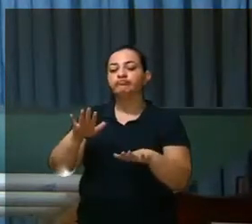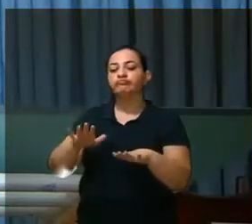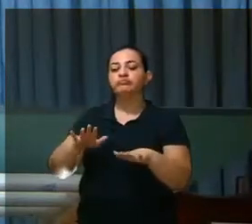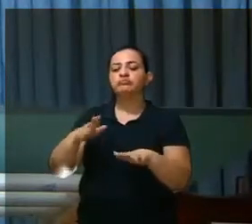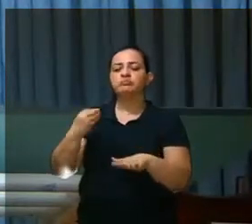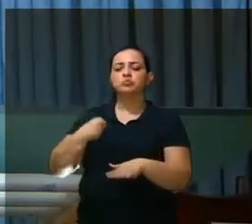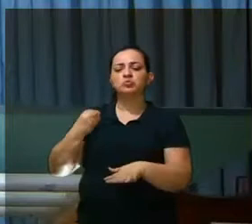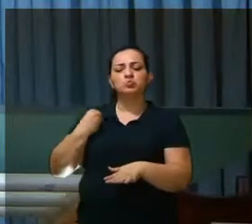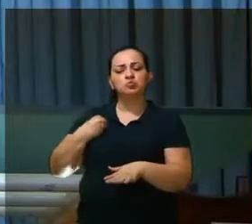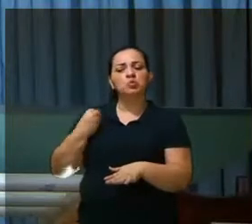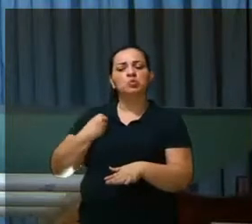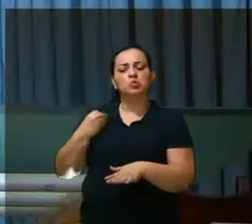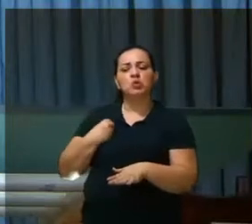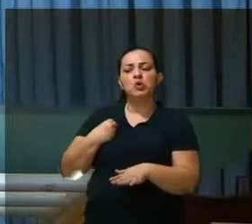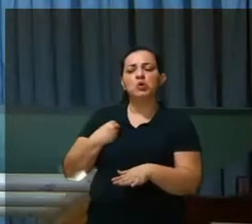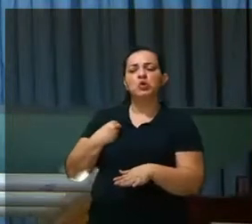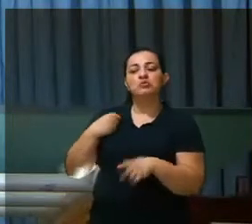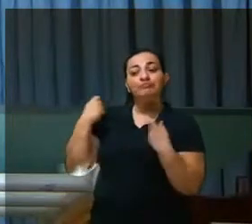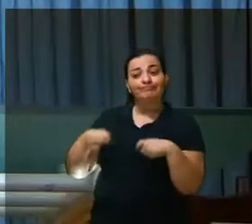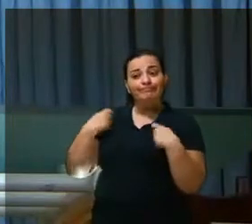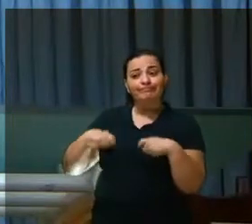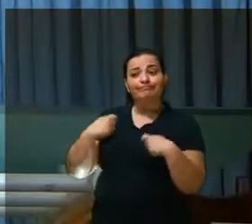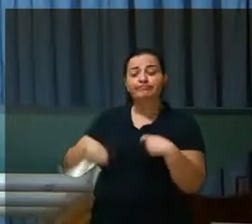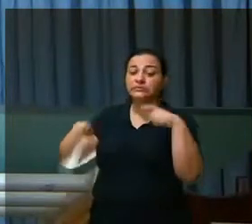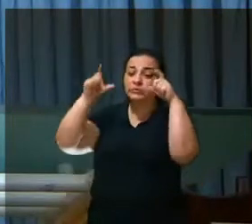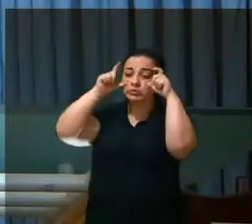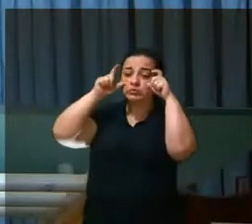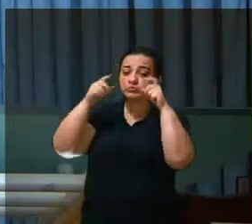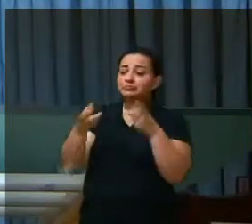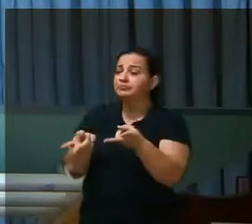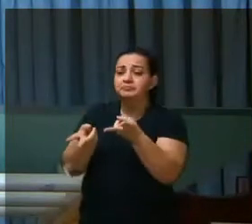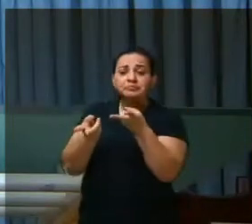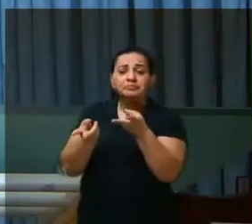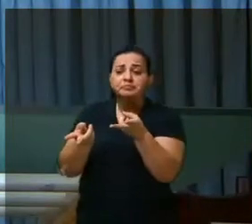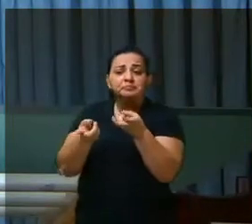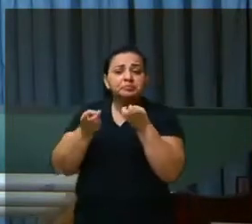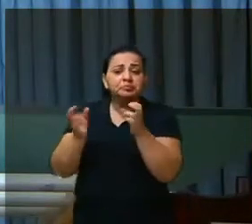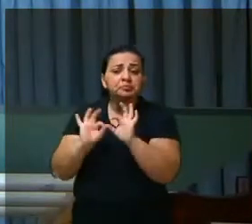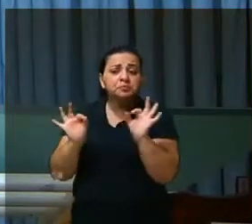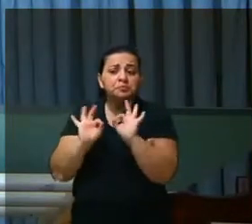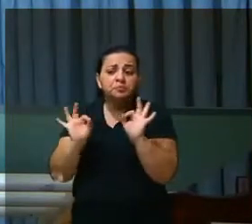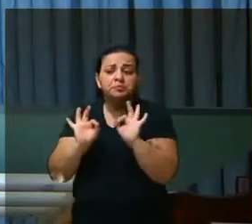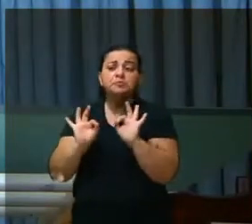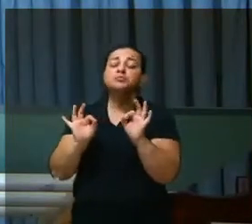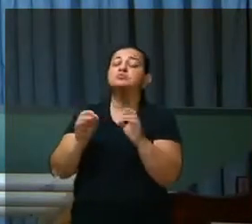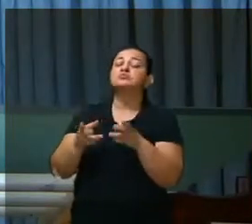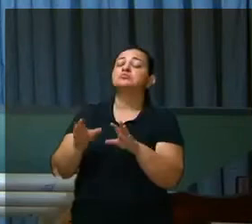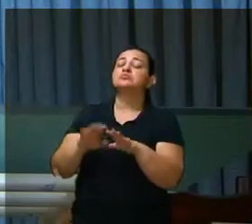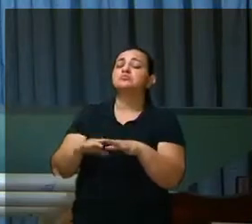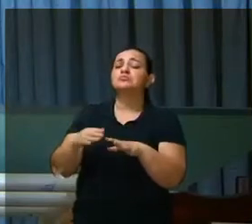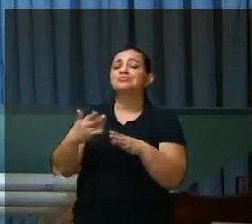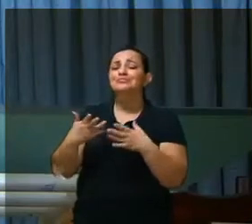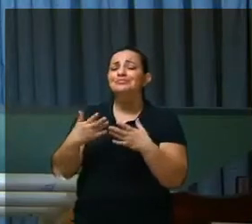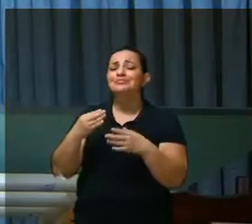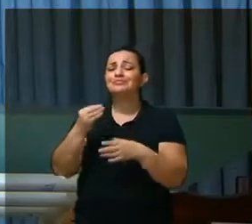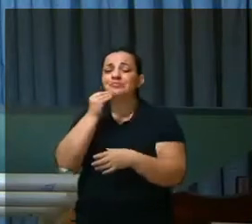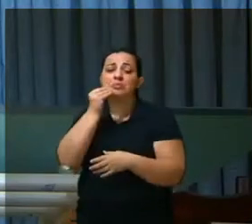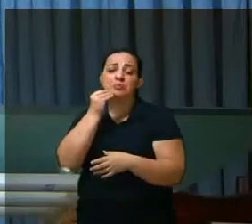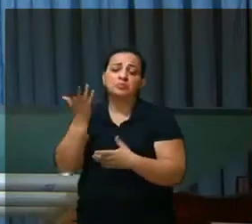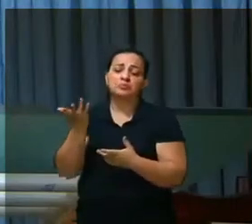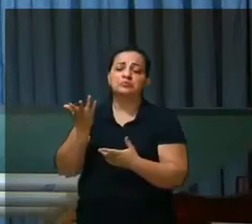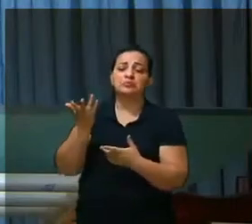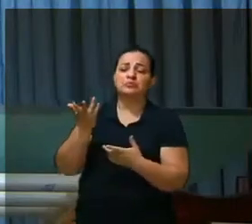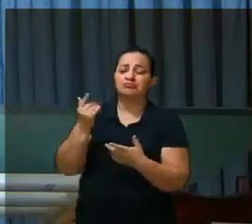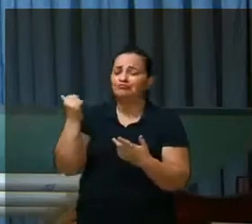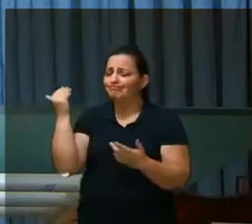Ah e vê o tempo ali necessitando óculos mas nem percebia e eu percebi ao qual